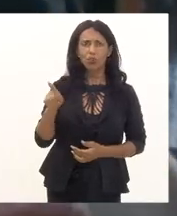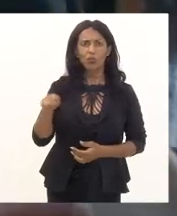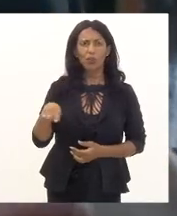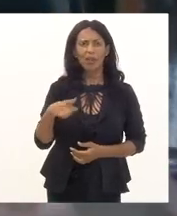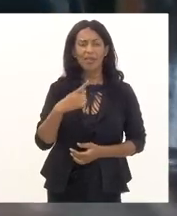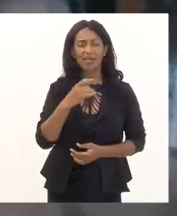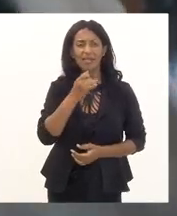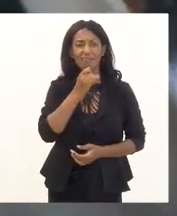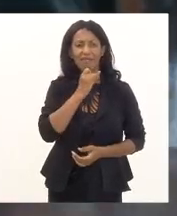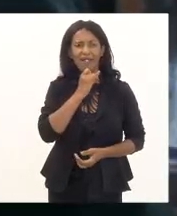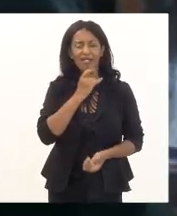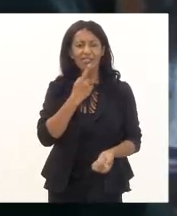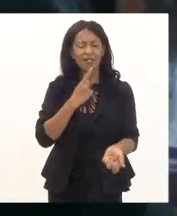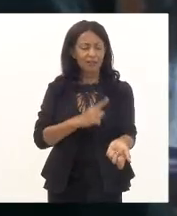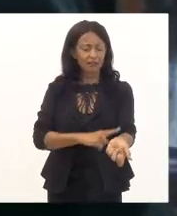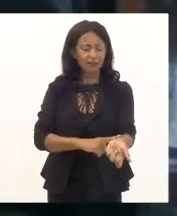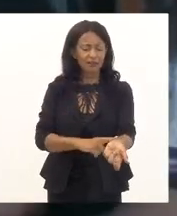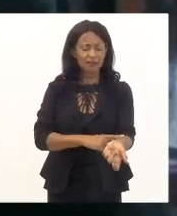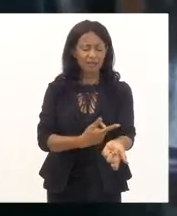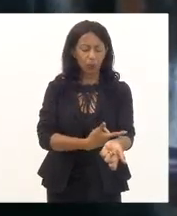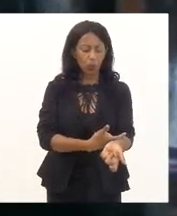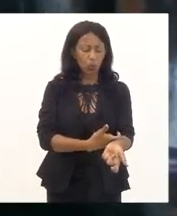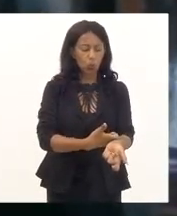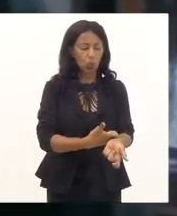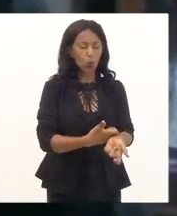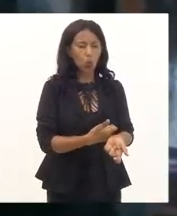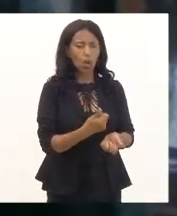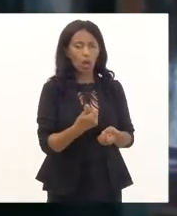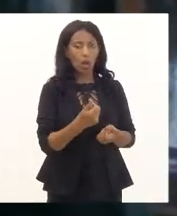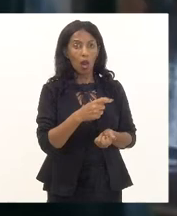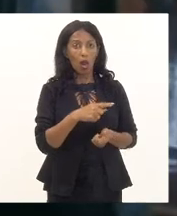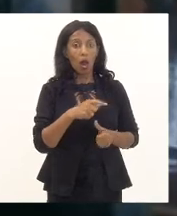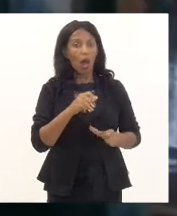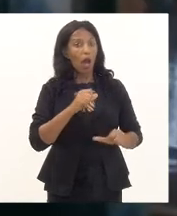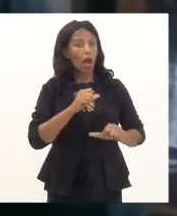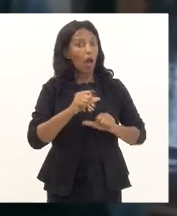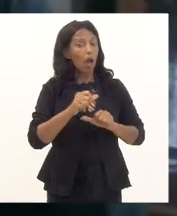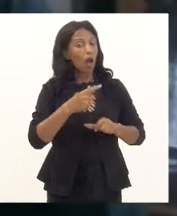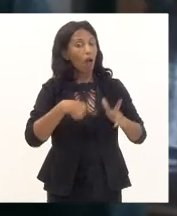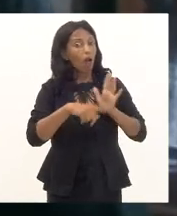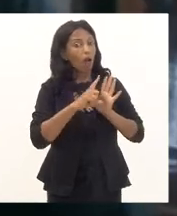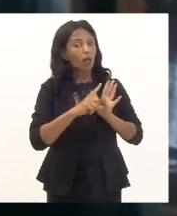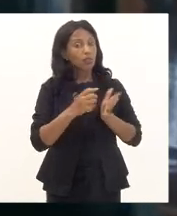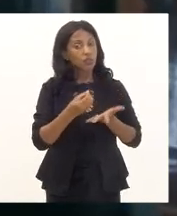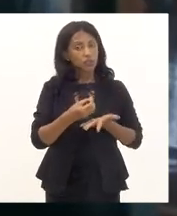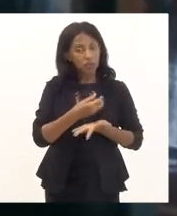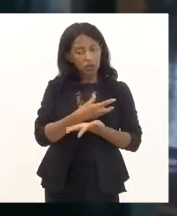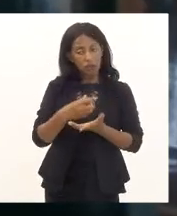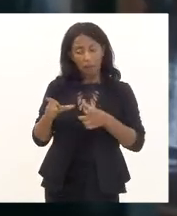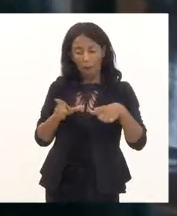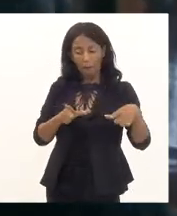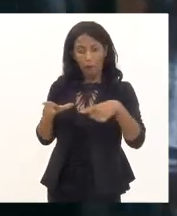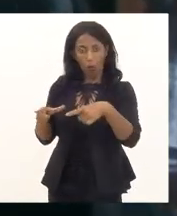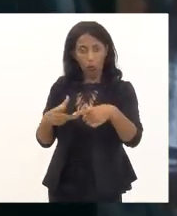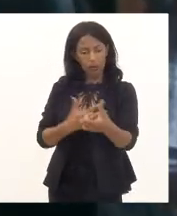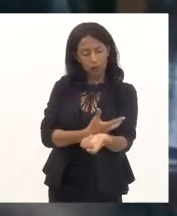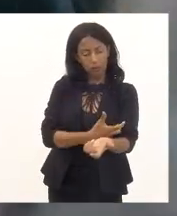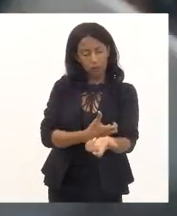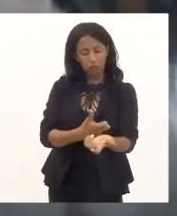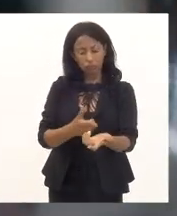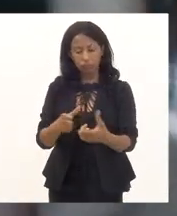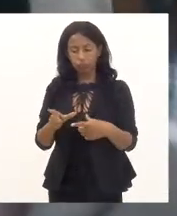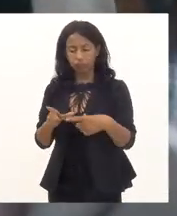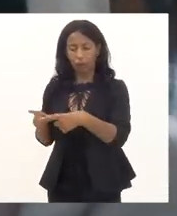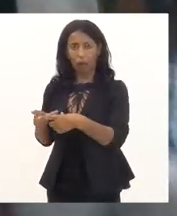sangue em relação ao HIV antes dele ser transfundido num banco de sangue, numa bolsa de sangue. Foi